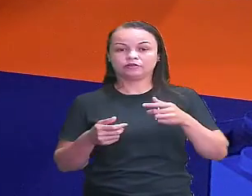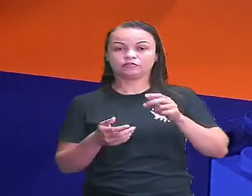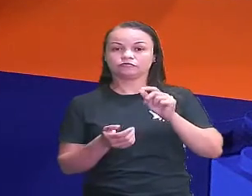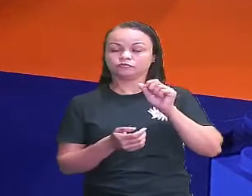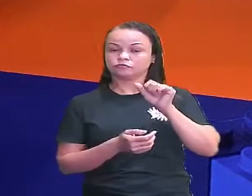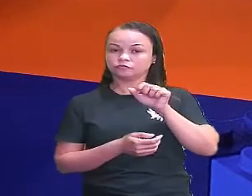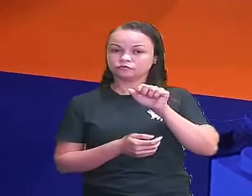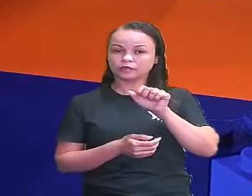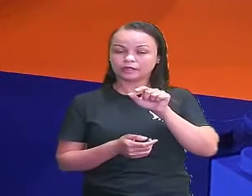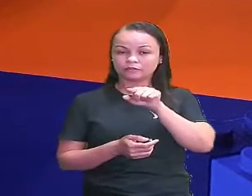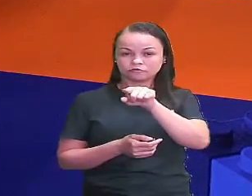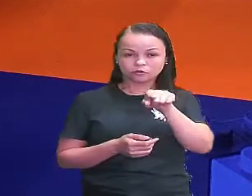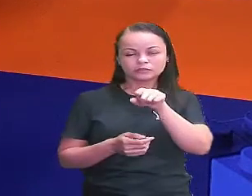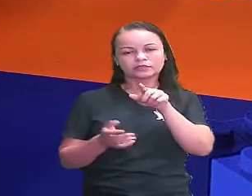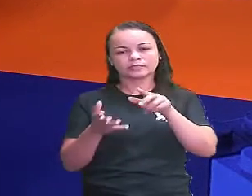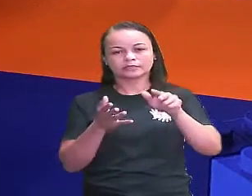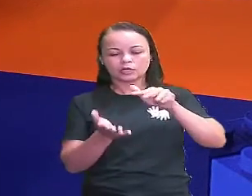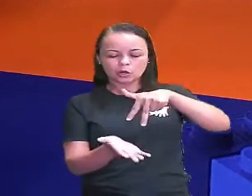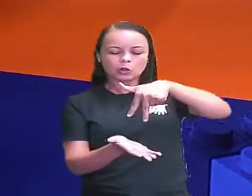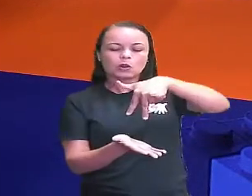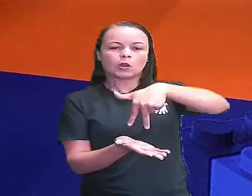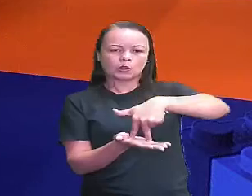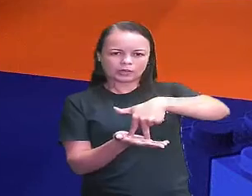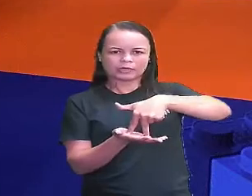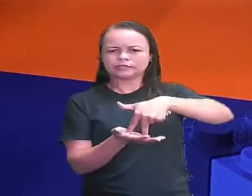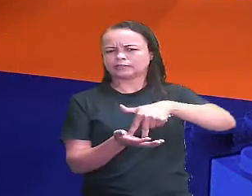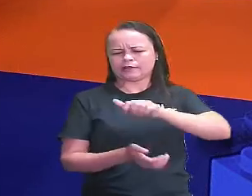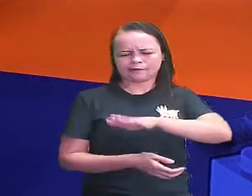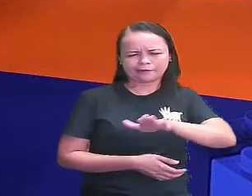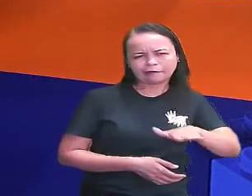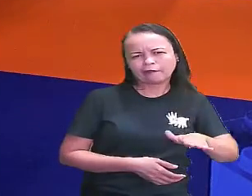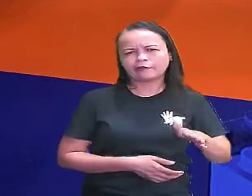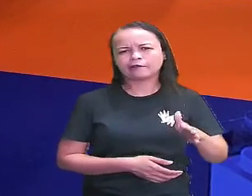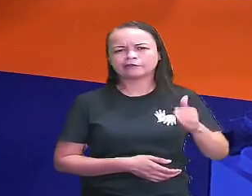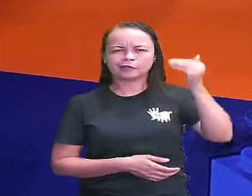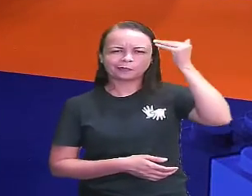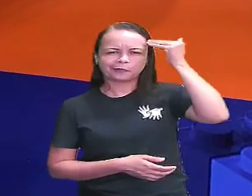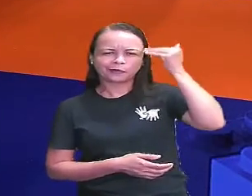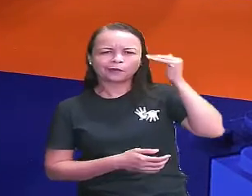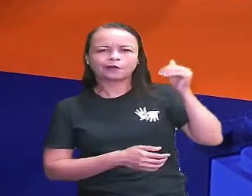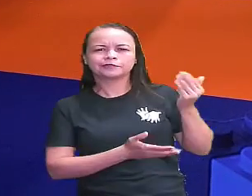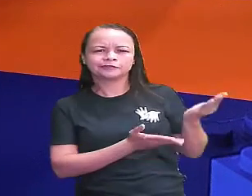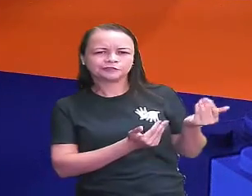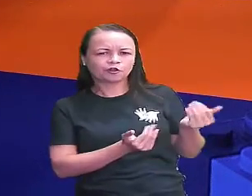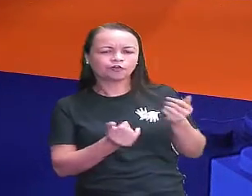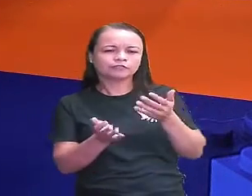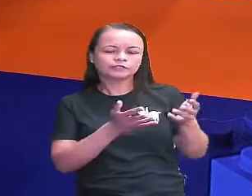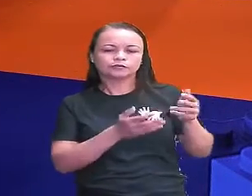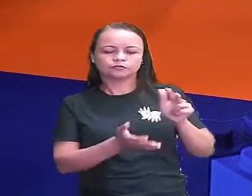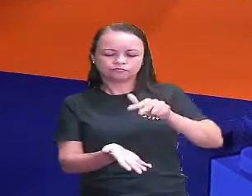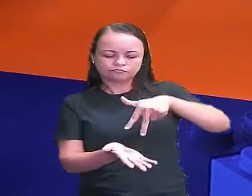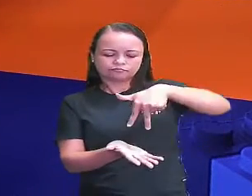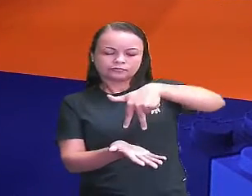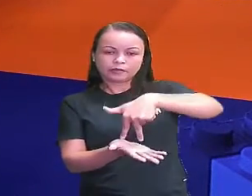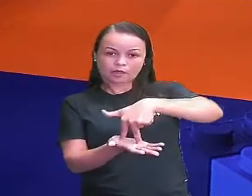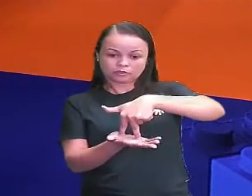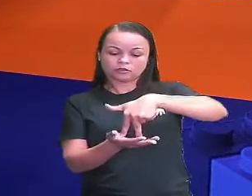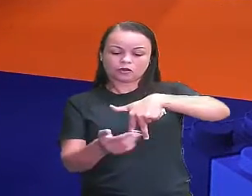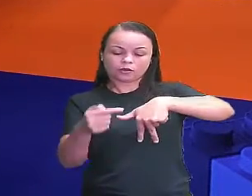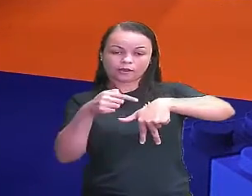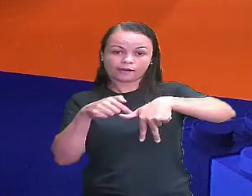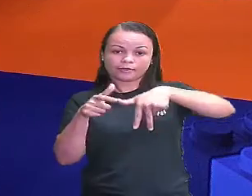A criança, o adulto, o adolescente, ele vai se localizar para depois localizar os objetos,